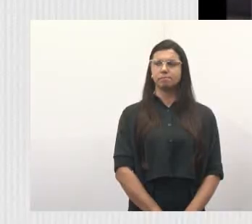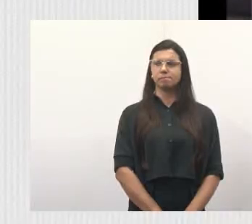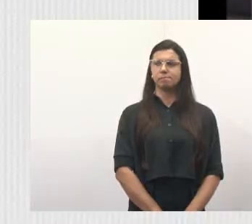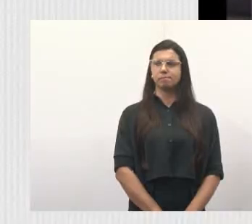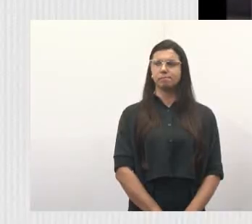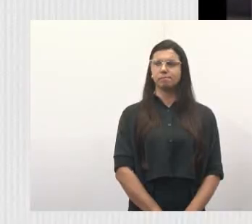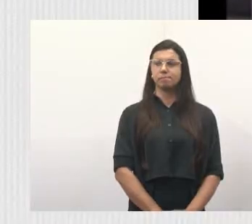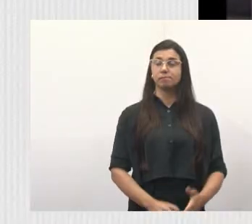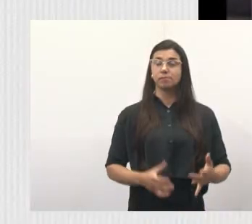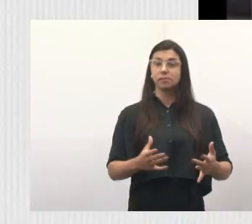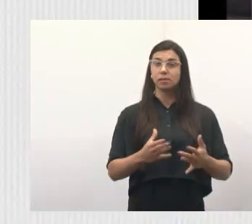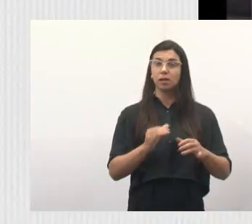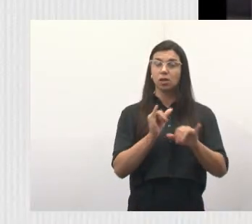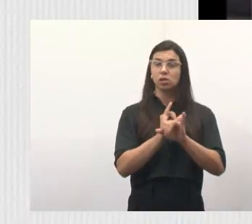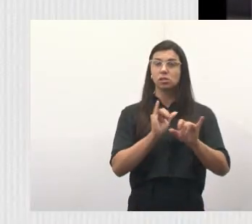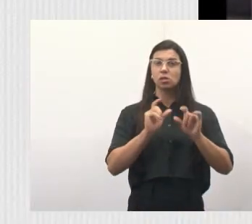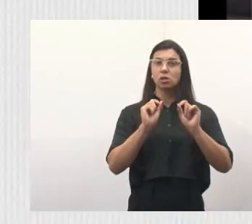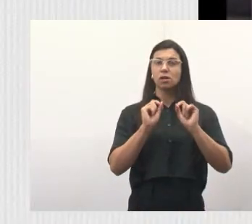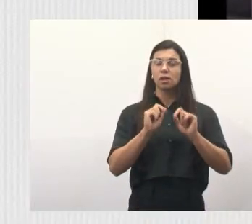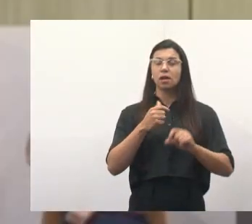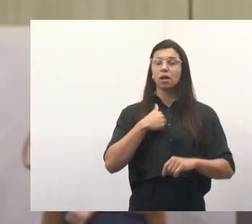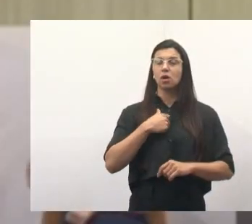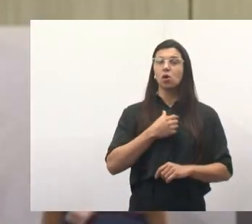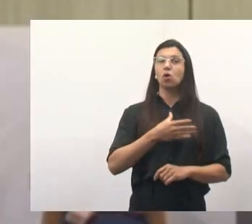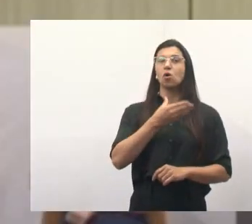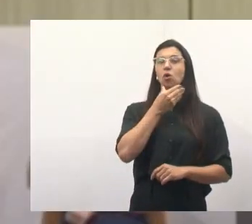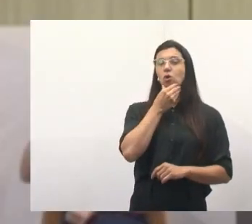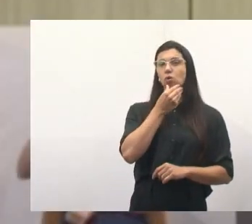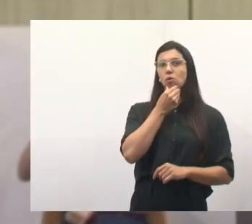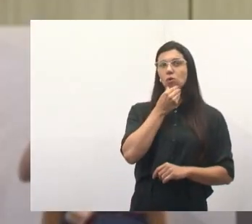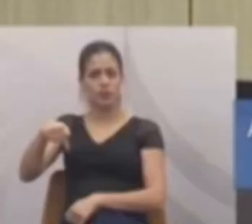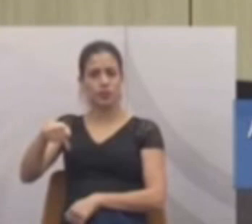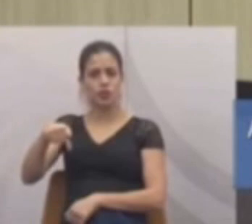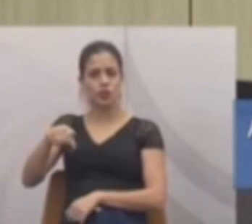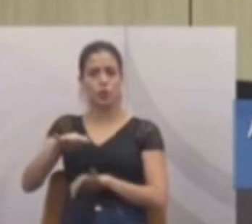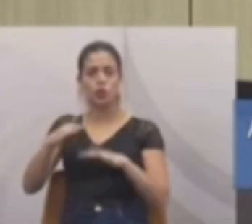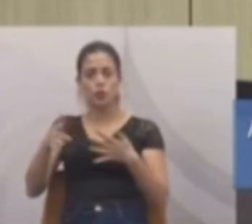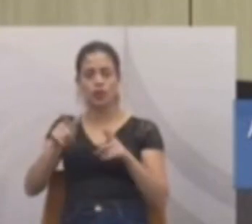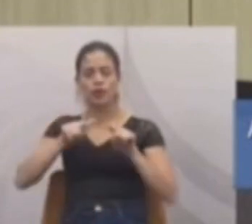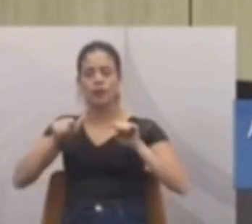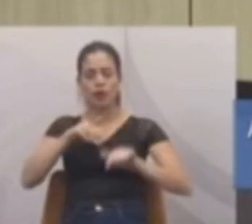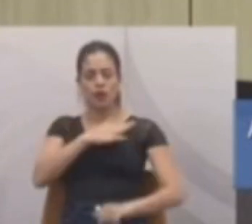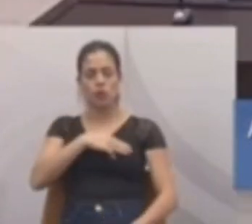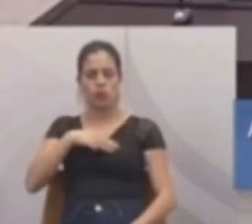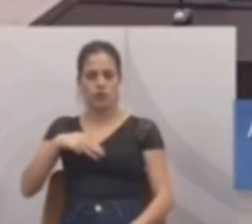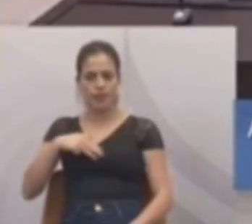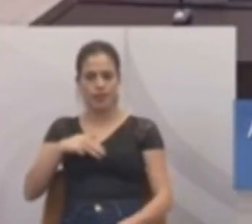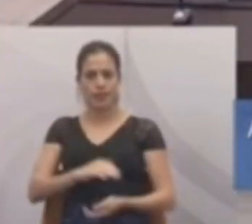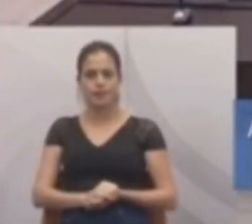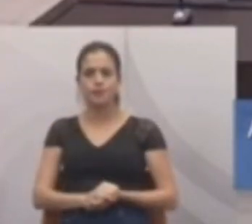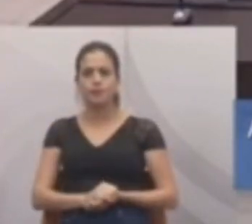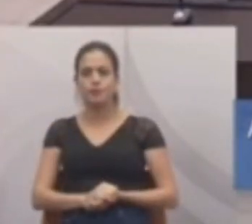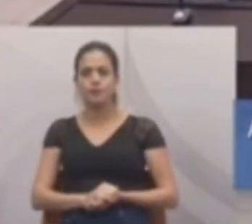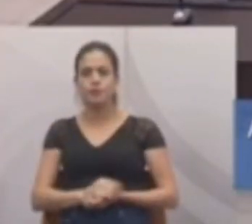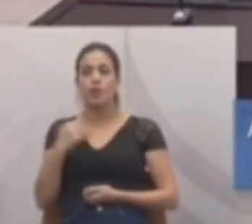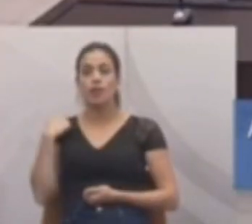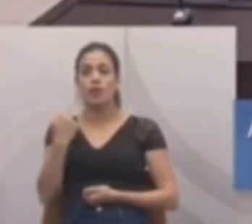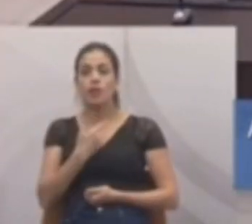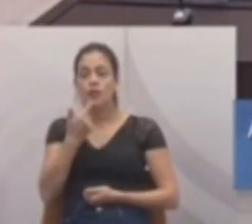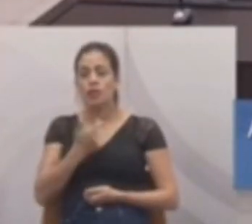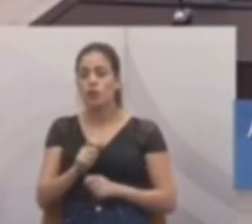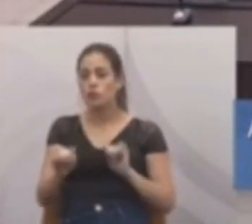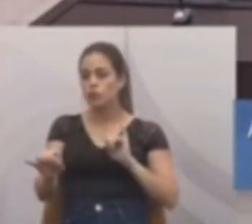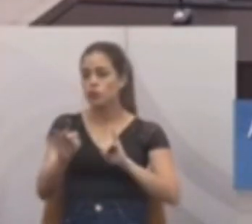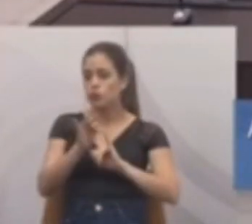Dizer, né, que o Dude, eu conheço ele desde 2017, né, Dude? Quando ele trabalhava no SESI ainda. E nós éramos o